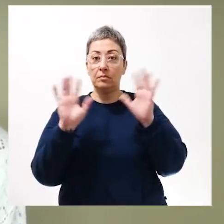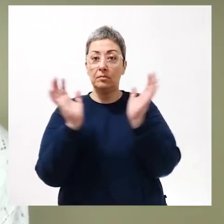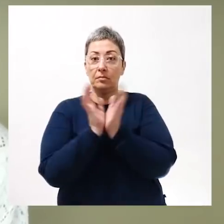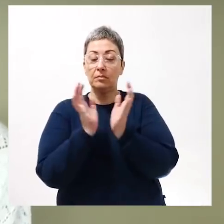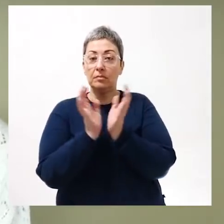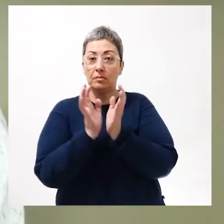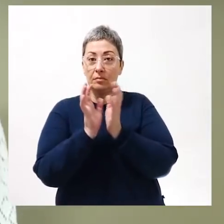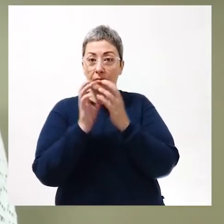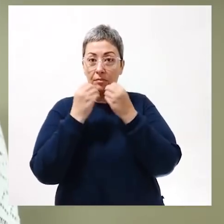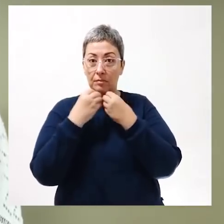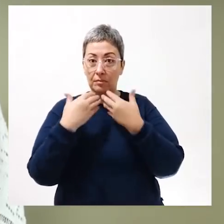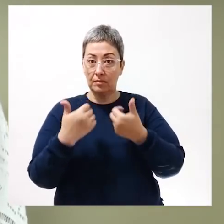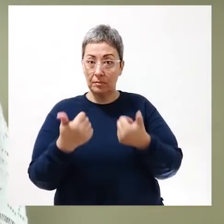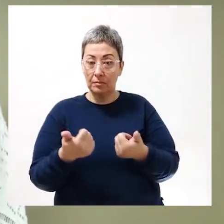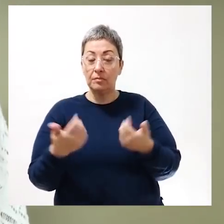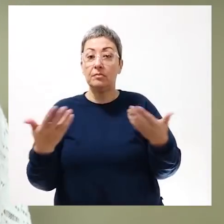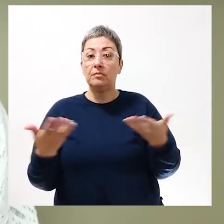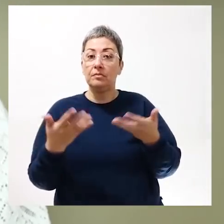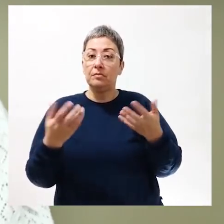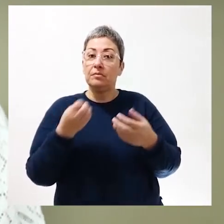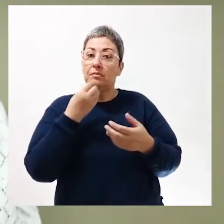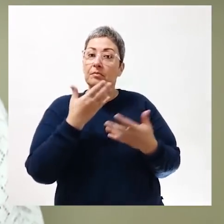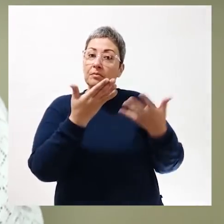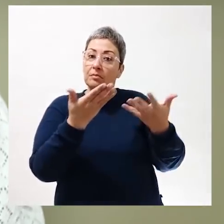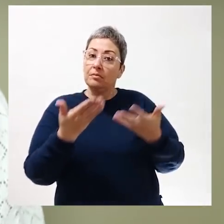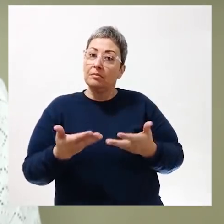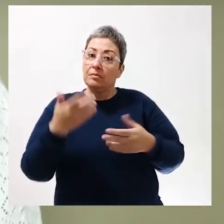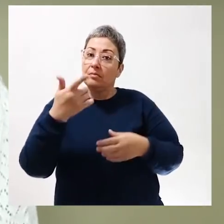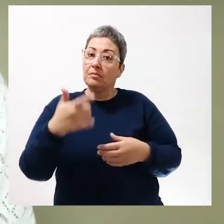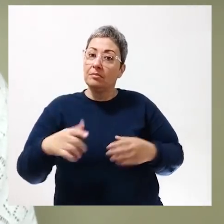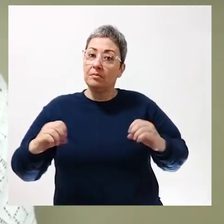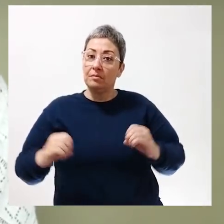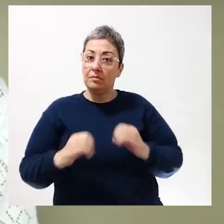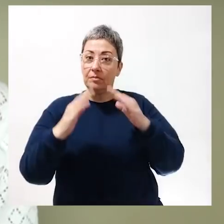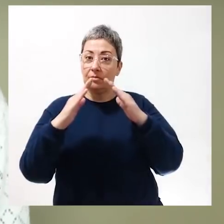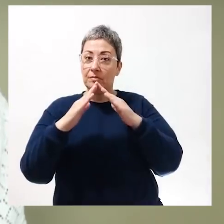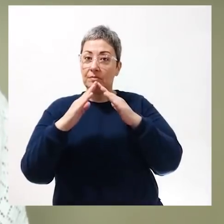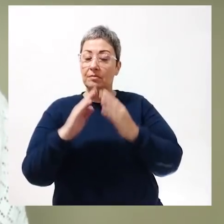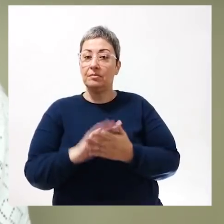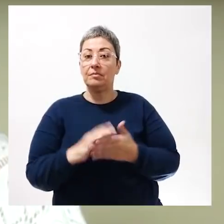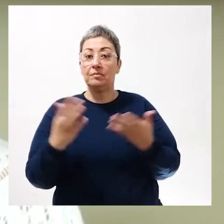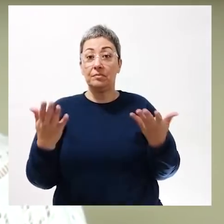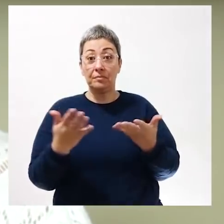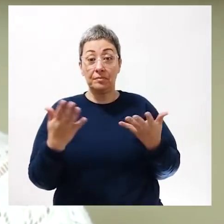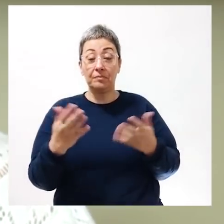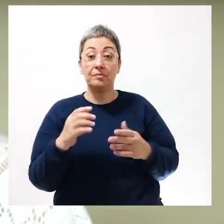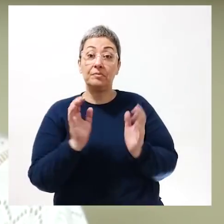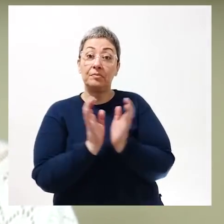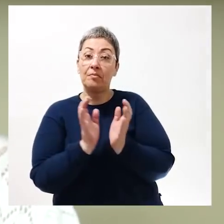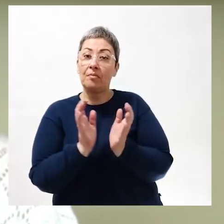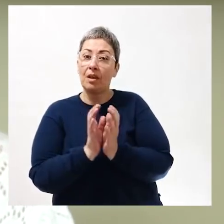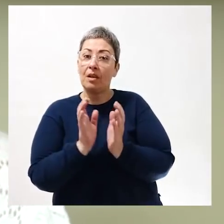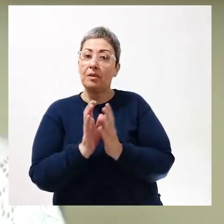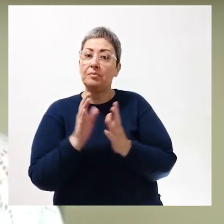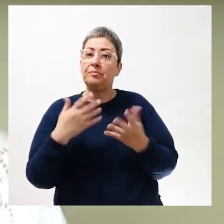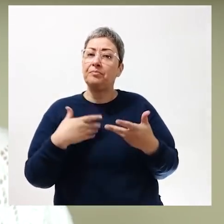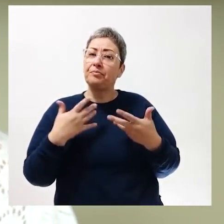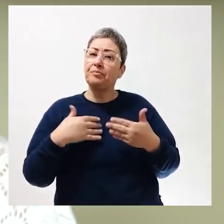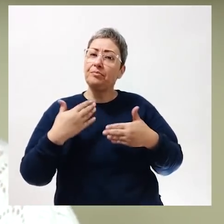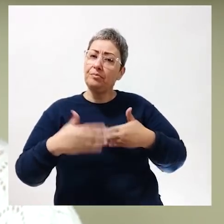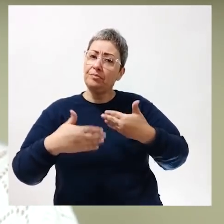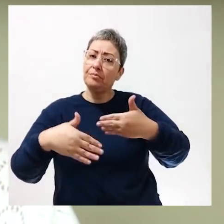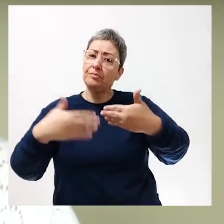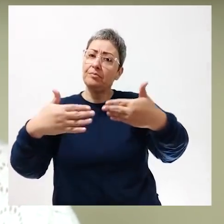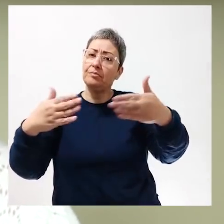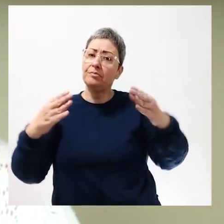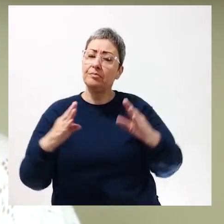Oi, turminha! Como vocês estão? Sejam todos bem-vindos a mais um Saberes em Casa. Bom, turminha, a nossa caminhada